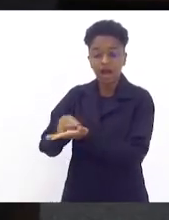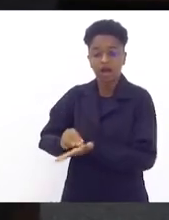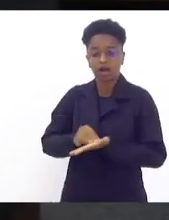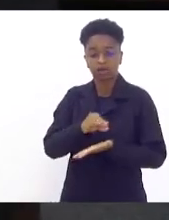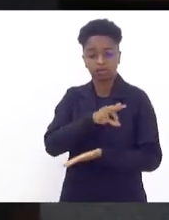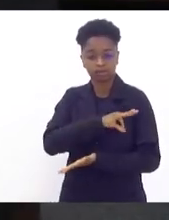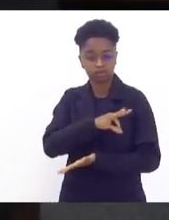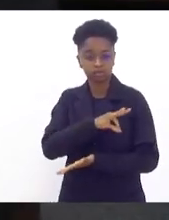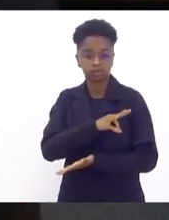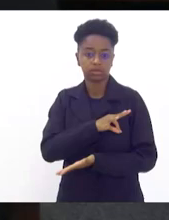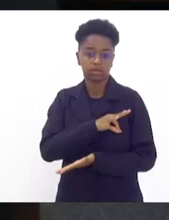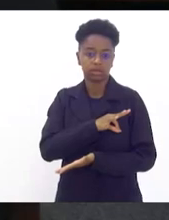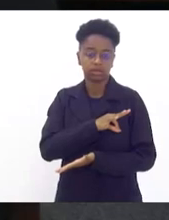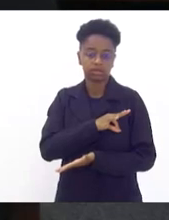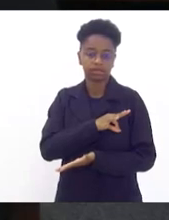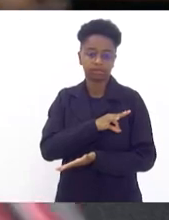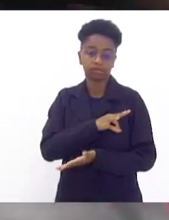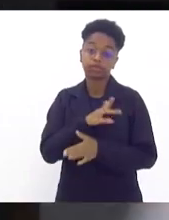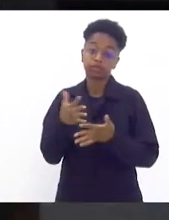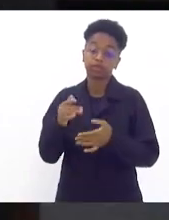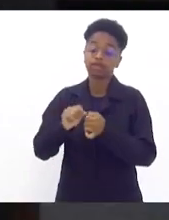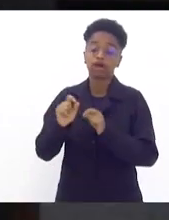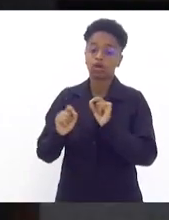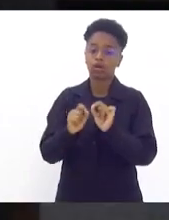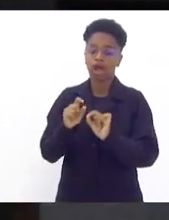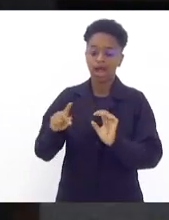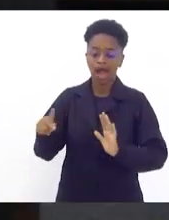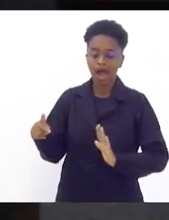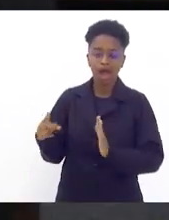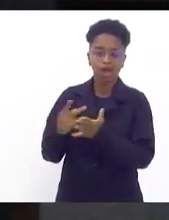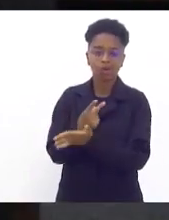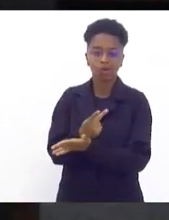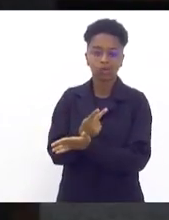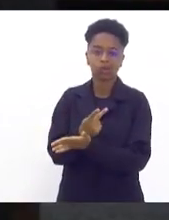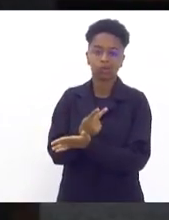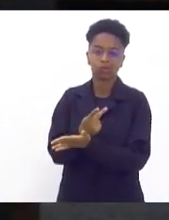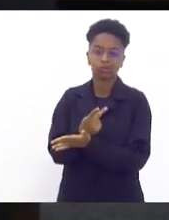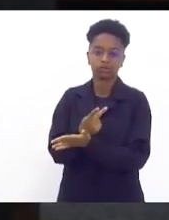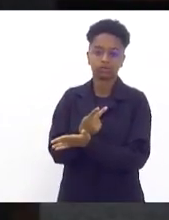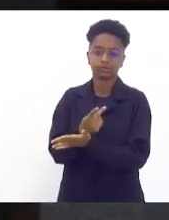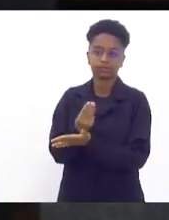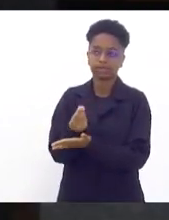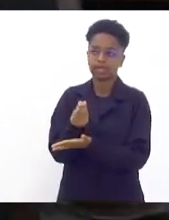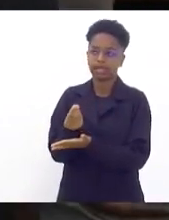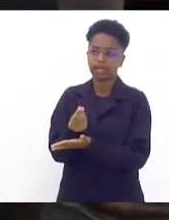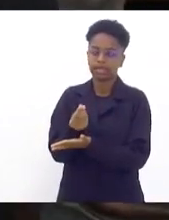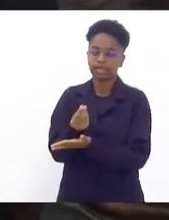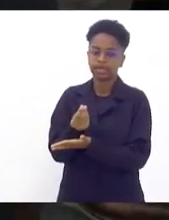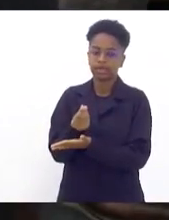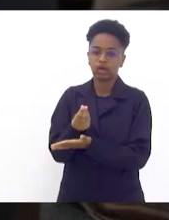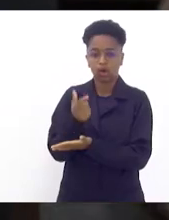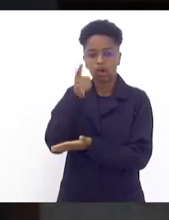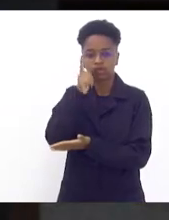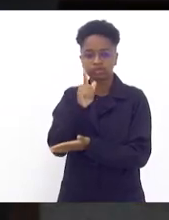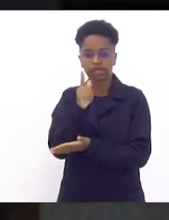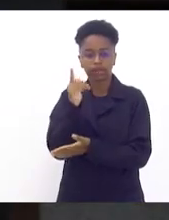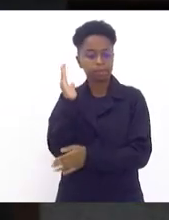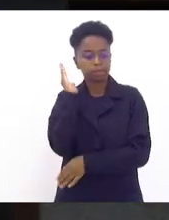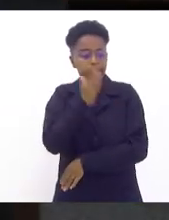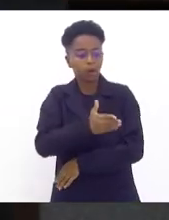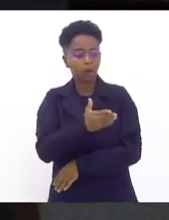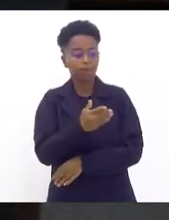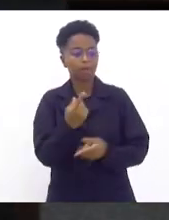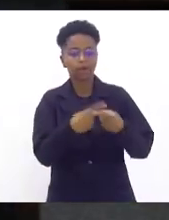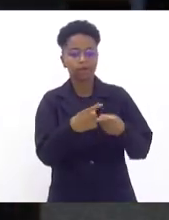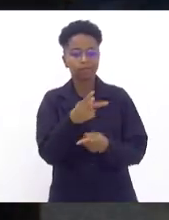dessa delegacia vai acabar criando uma vencendo a subnotificação.